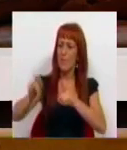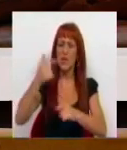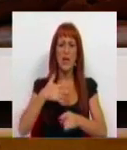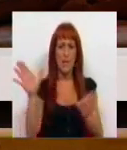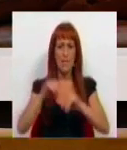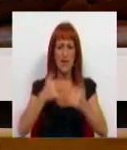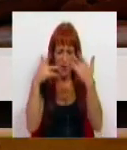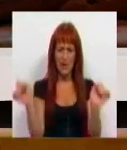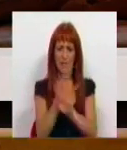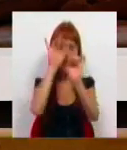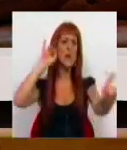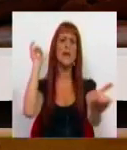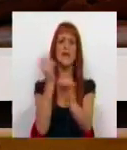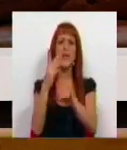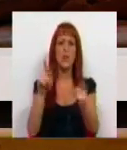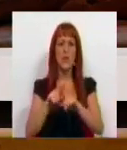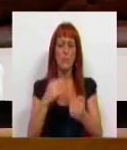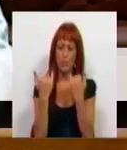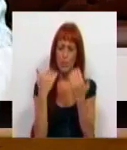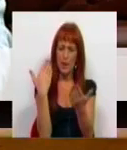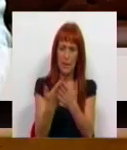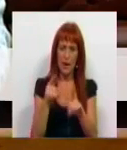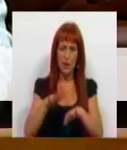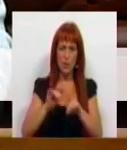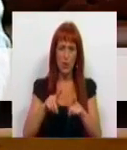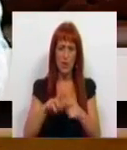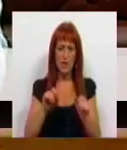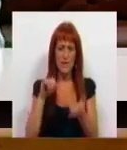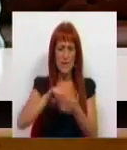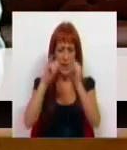queremos mais transparência e exigência na informação sobre o Centro